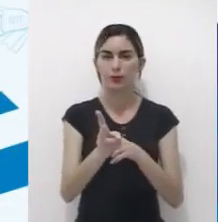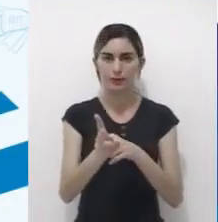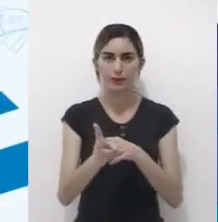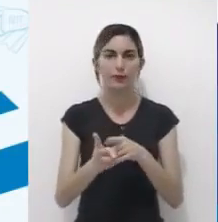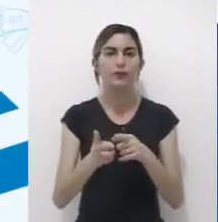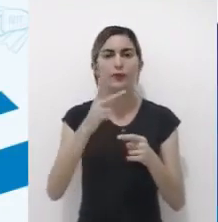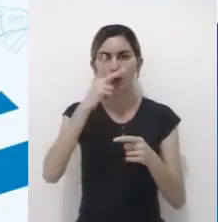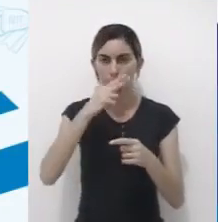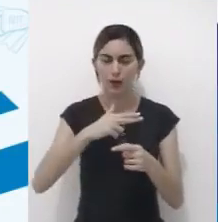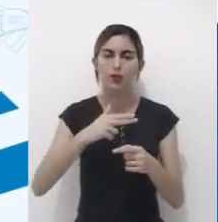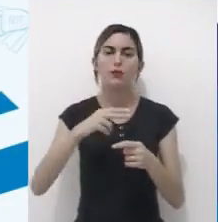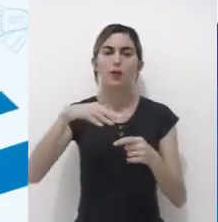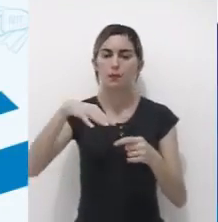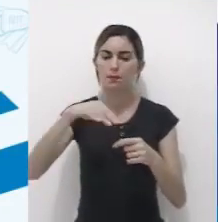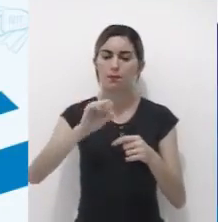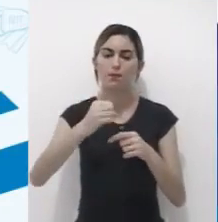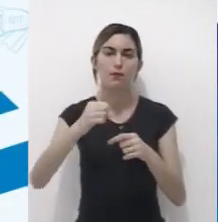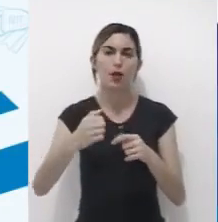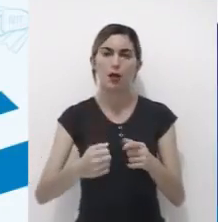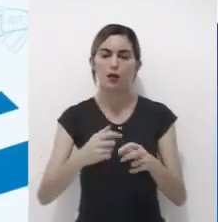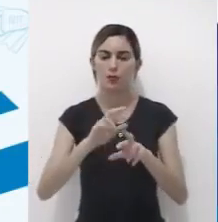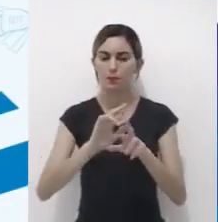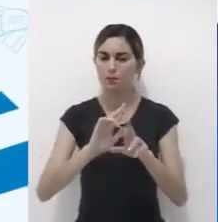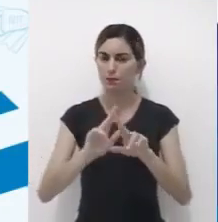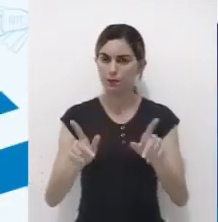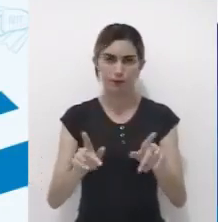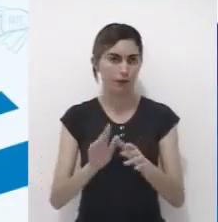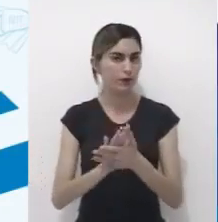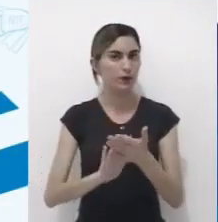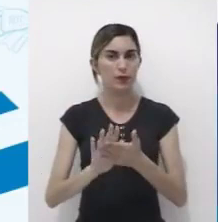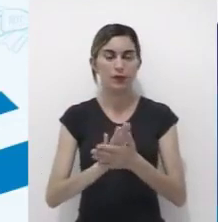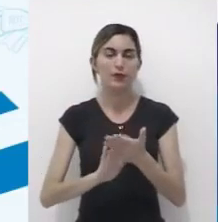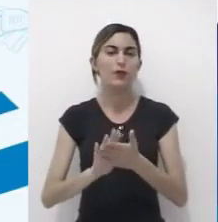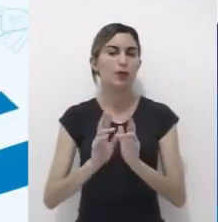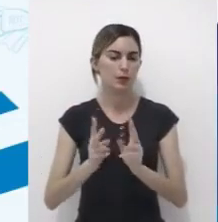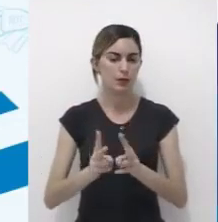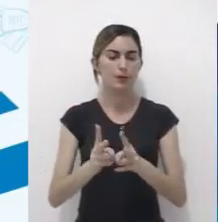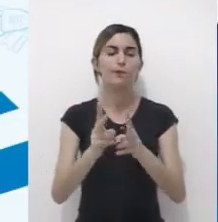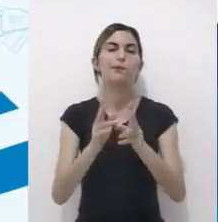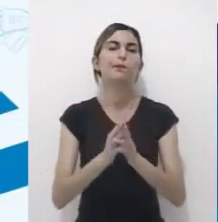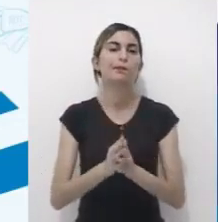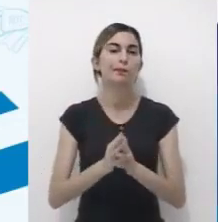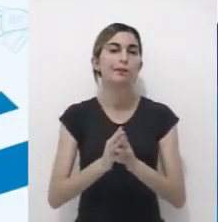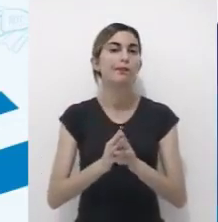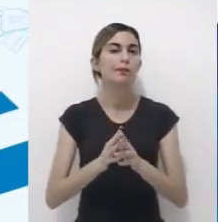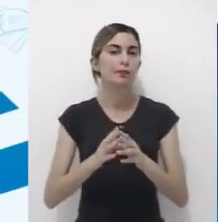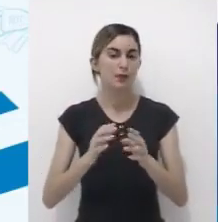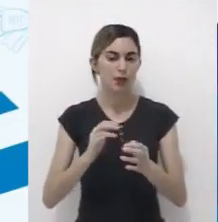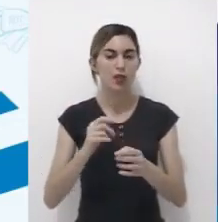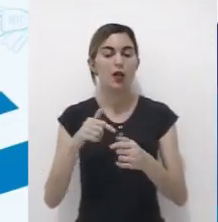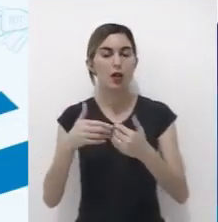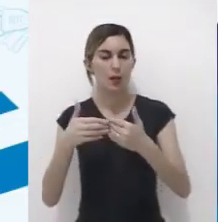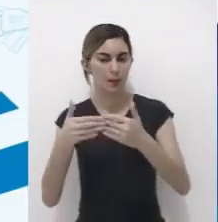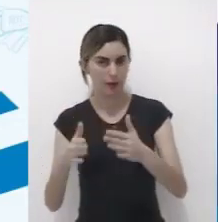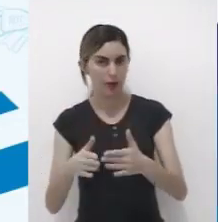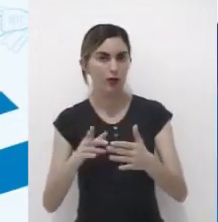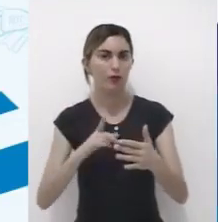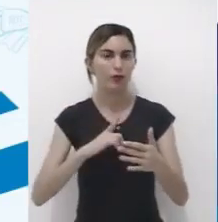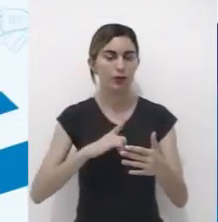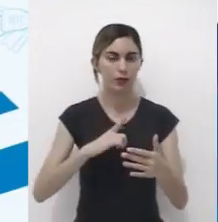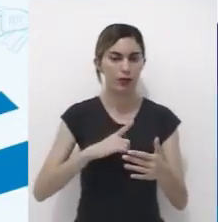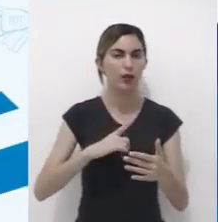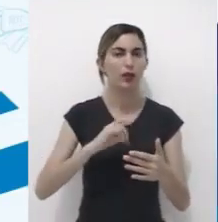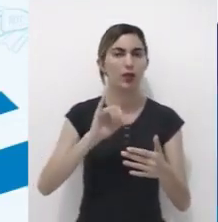vai manter a mesma massa, não tem nenhuma interferência. Mas se eu tenho um sistema aberto, eu tenho interferência